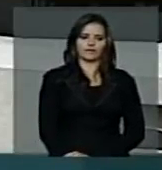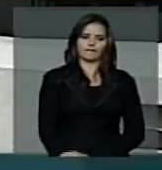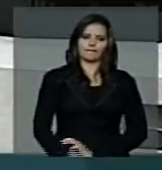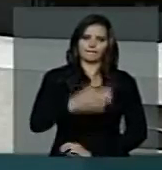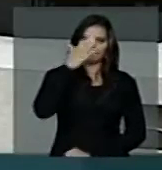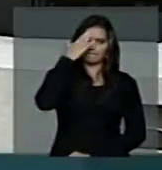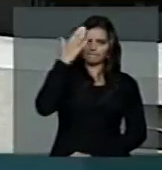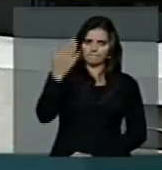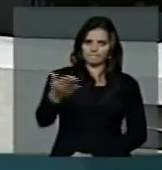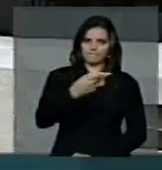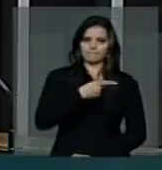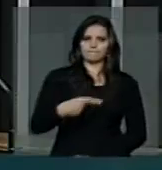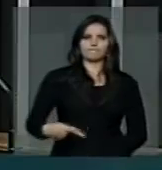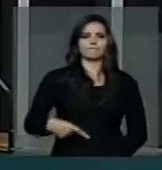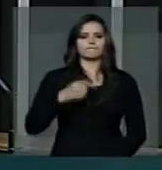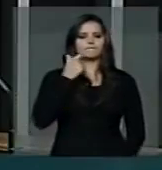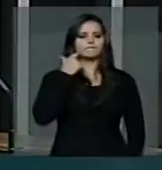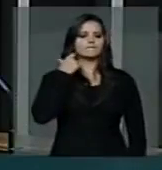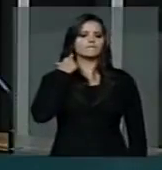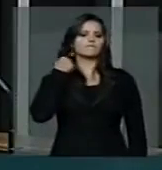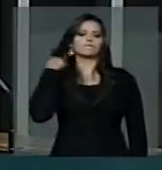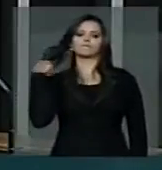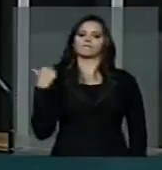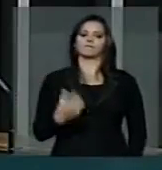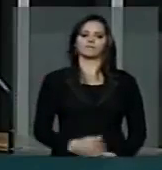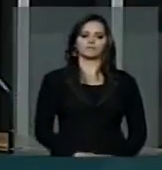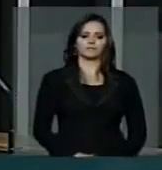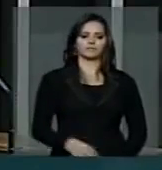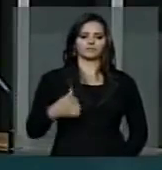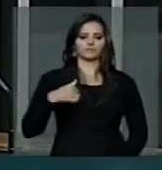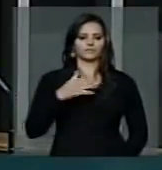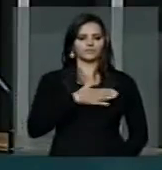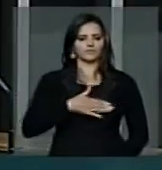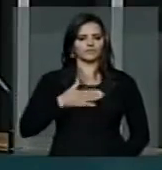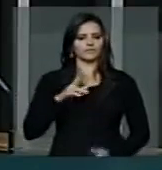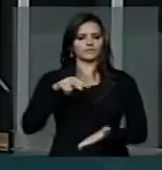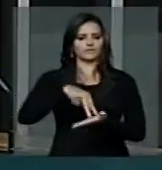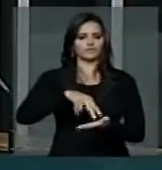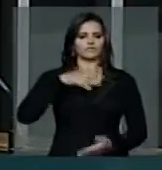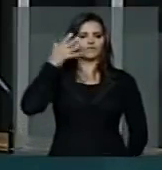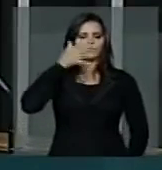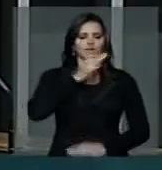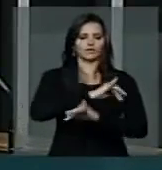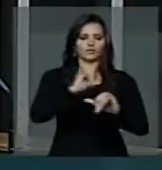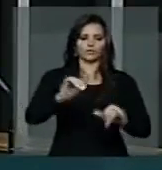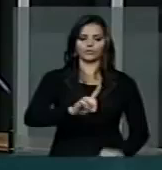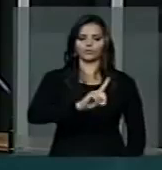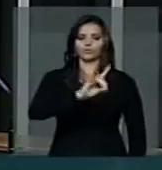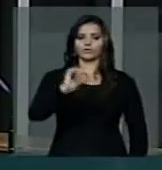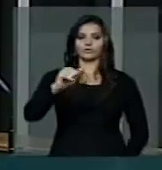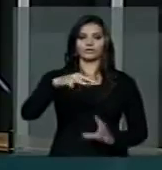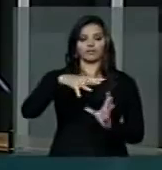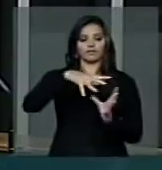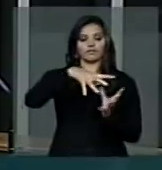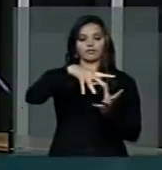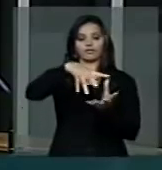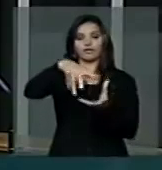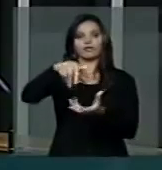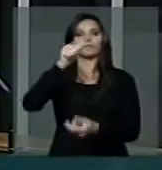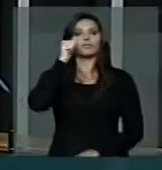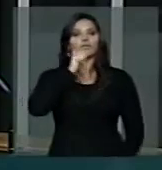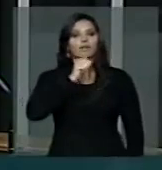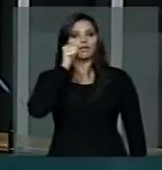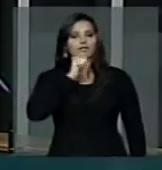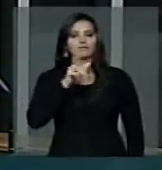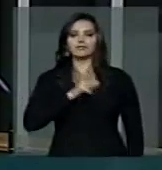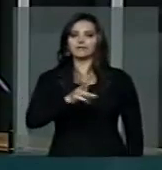Obrigado, senhor presidente. Para mim é uma honra subir a essa tribuna no Dia Internacional da Mulher. As mulheres